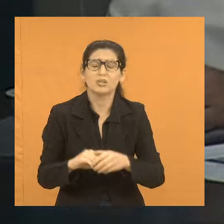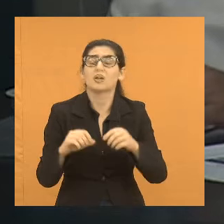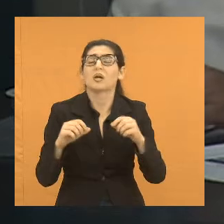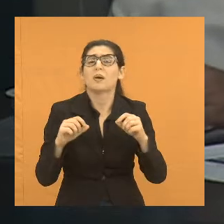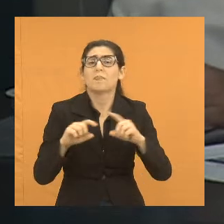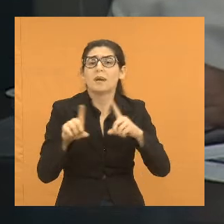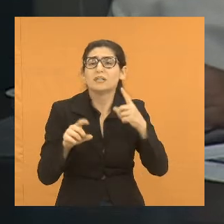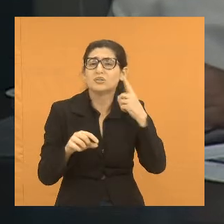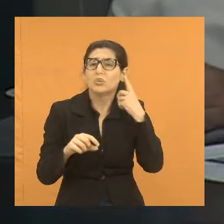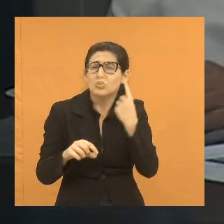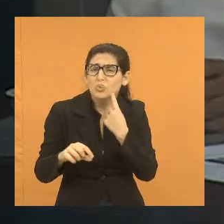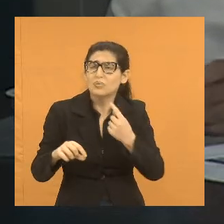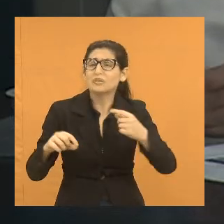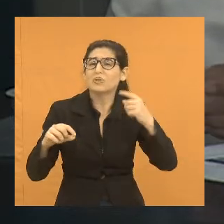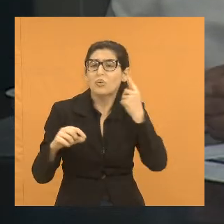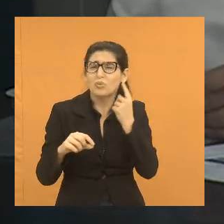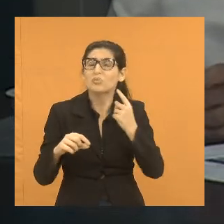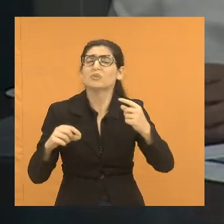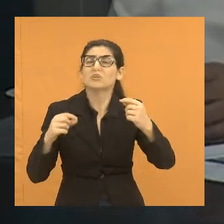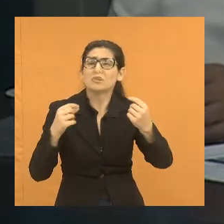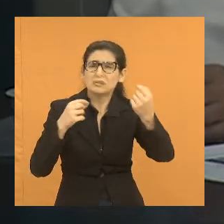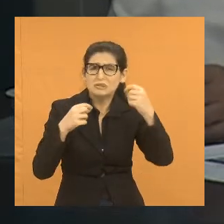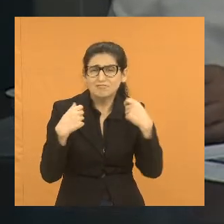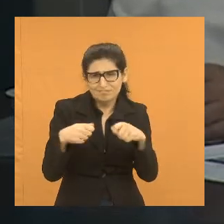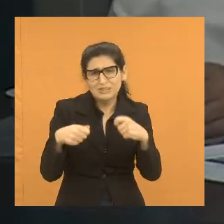proporção que a gente gostaria de ter.